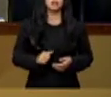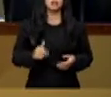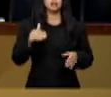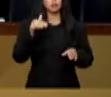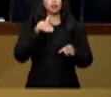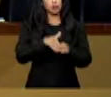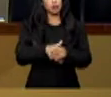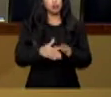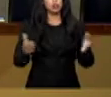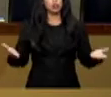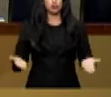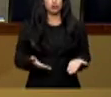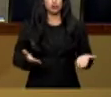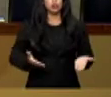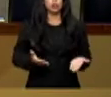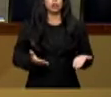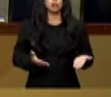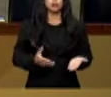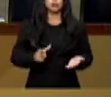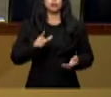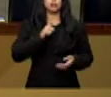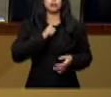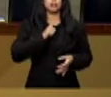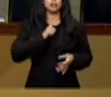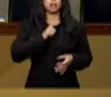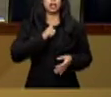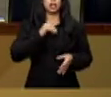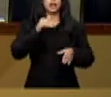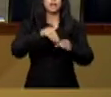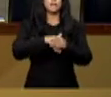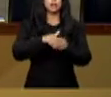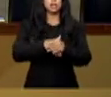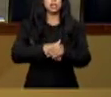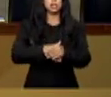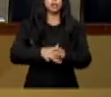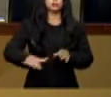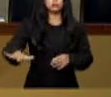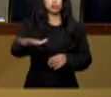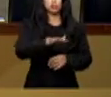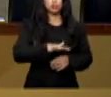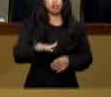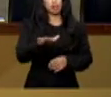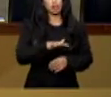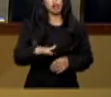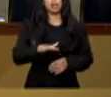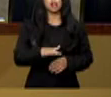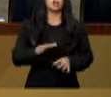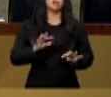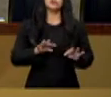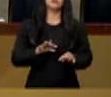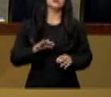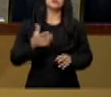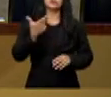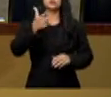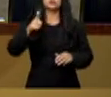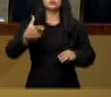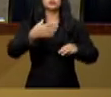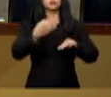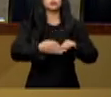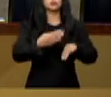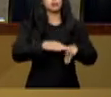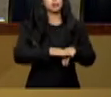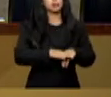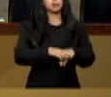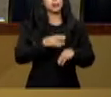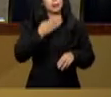hoje, deverá haver a votação integral por todo o plenário, porque nesses casos o ministro Nunes Marques